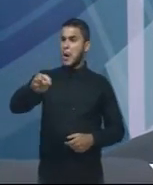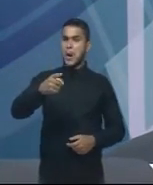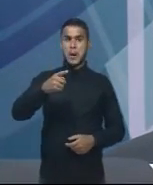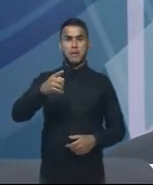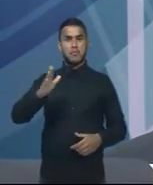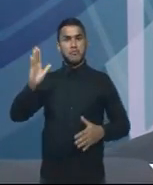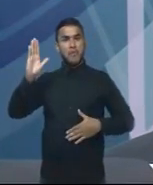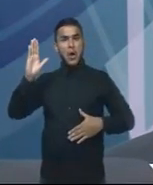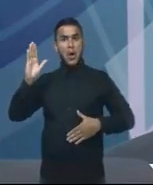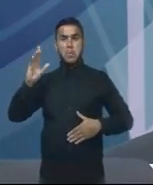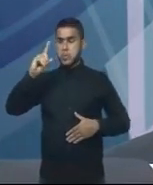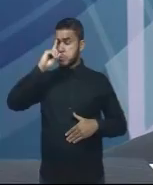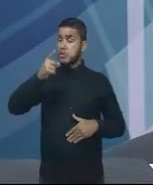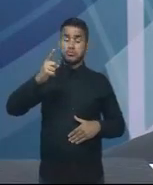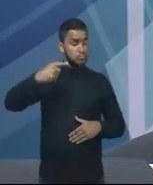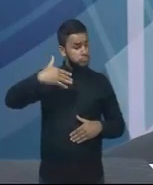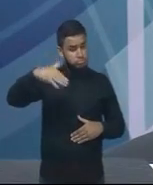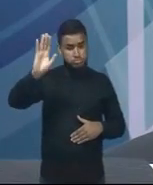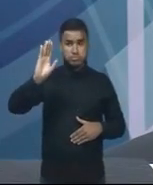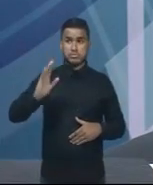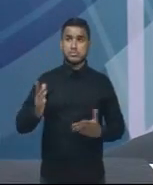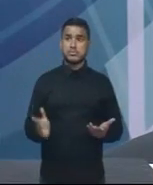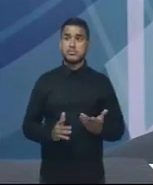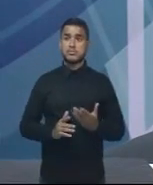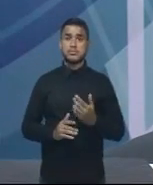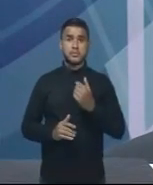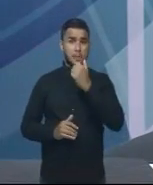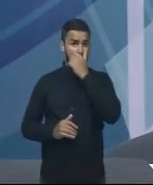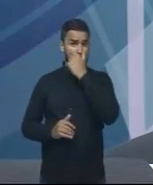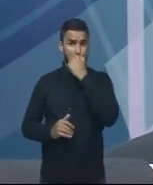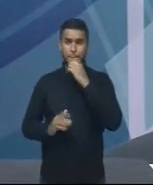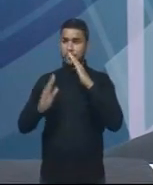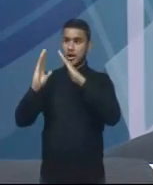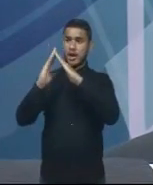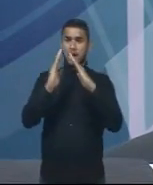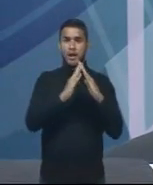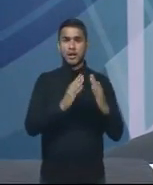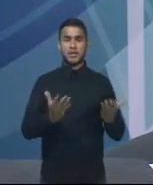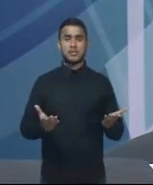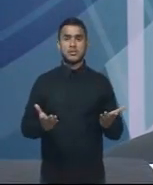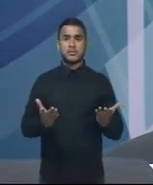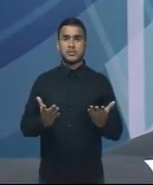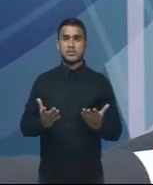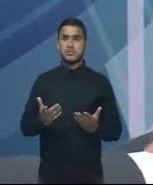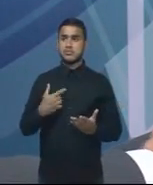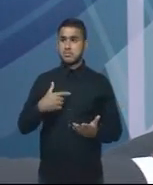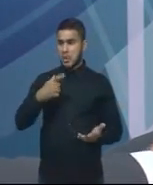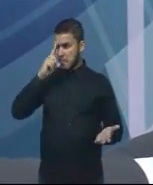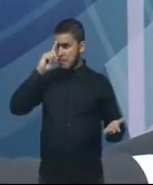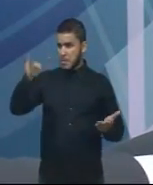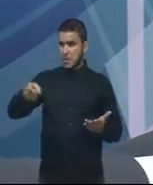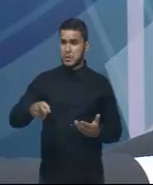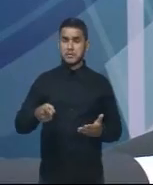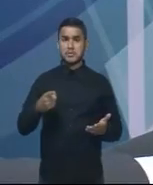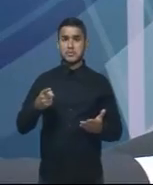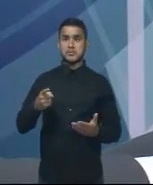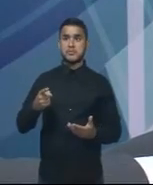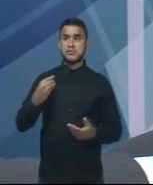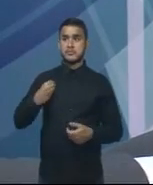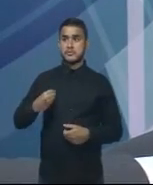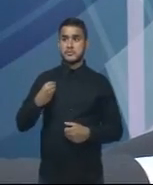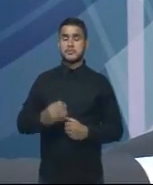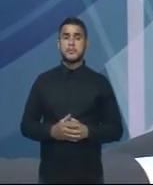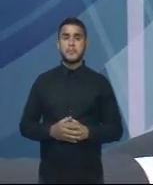daqui. E quem toma uma casa, toma para ficar nela, não toma para praticar um crime e fugir, não. E uma situação dramática Doutor como Rui, essa,